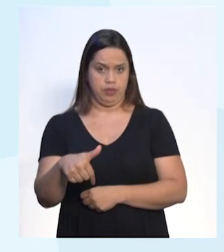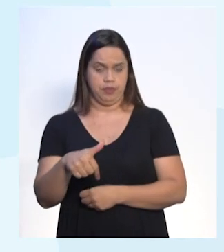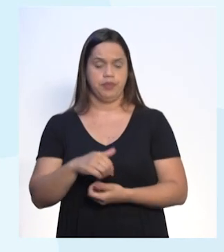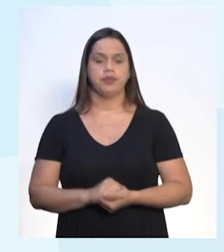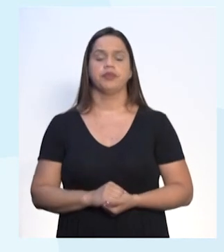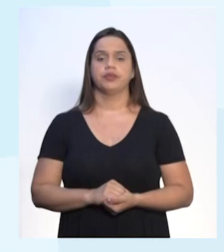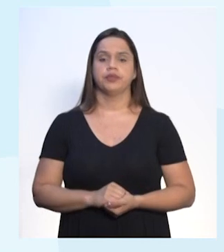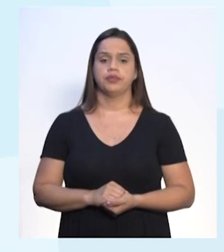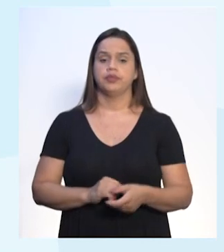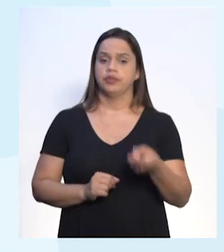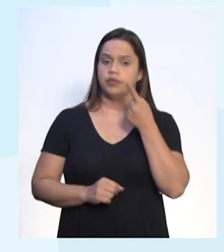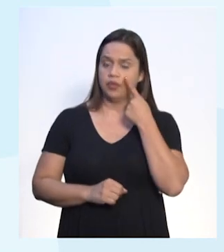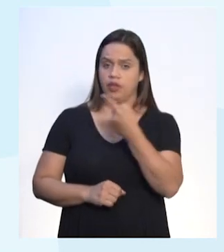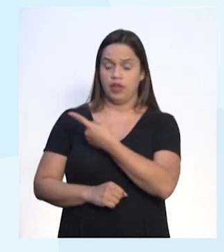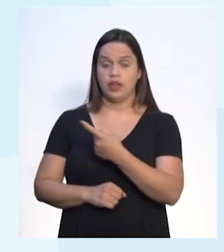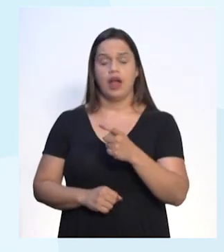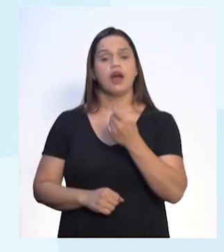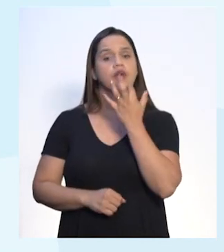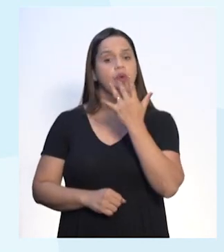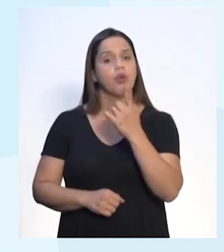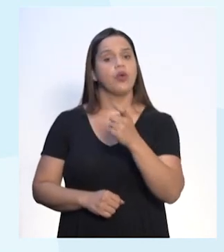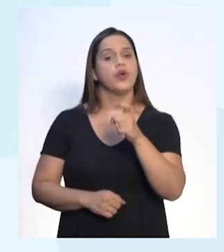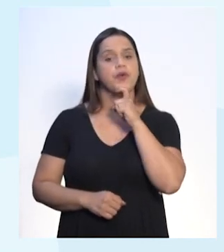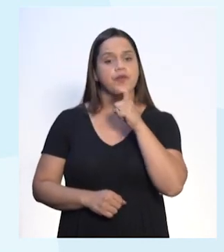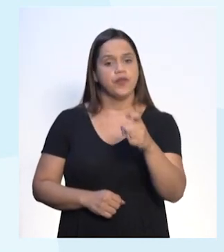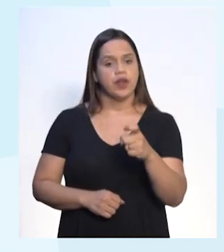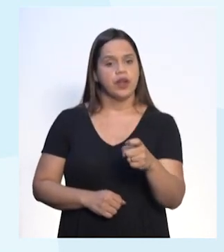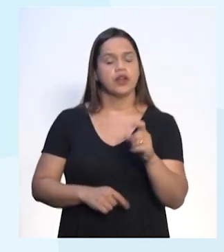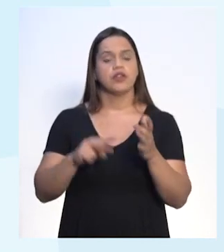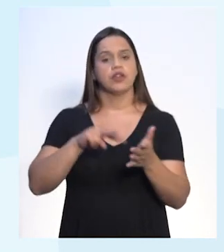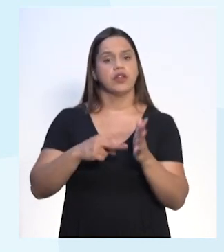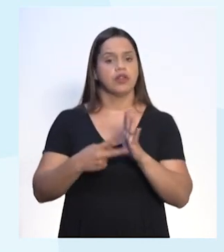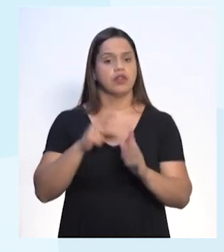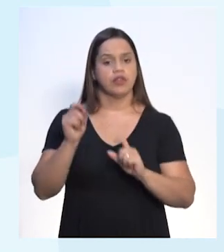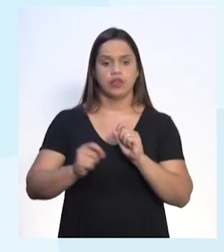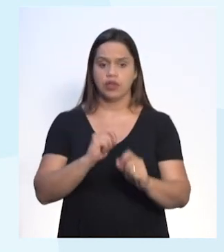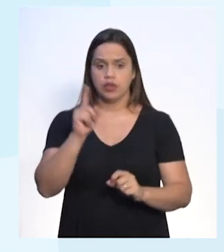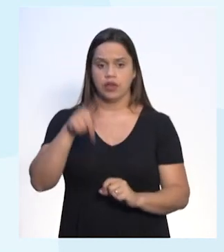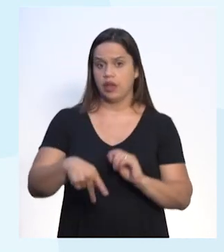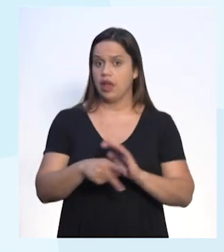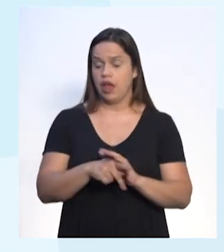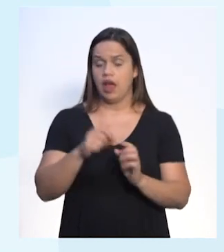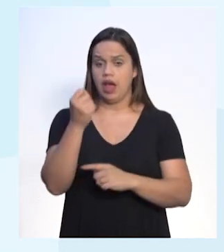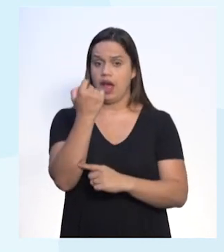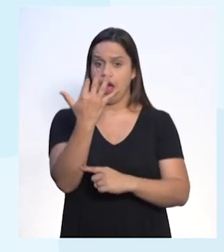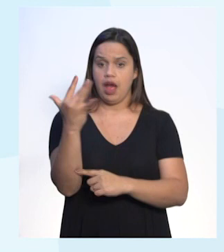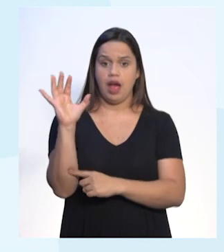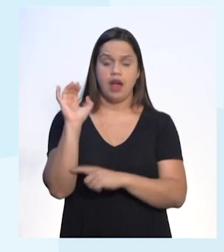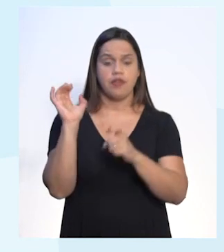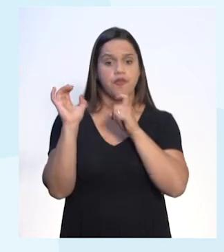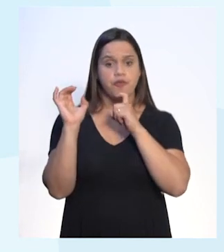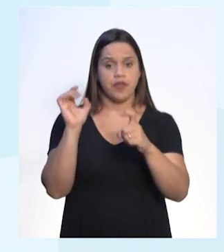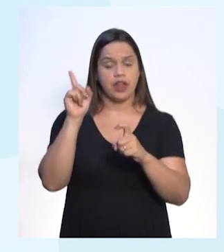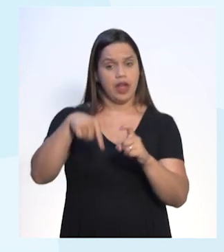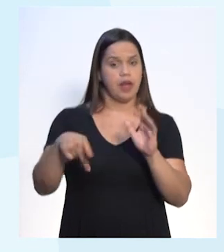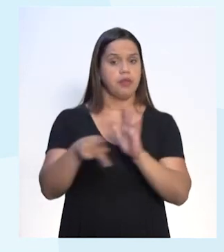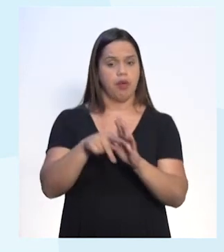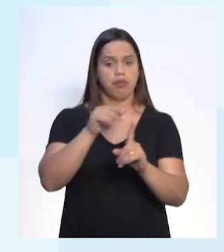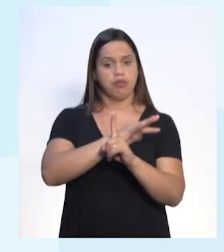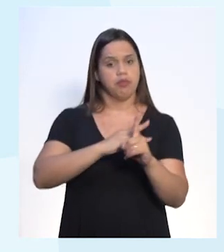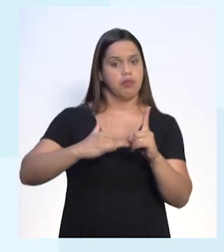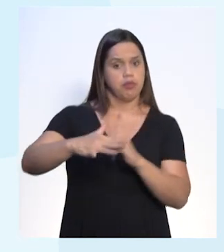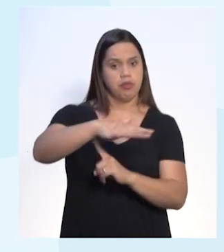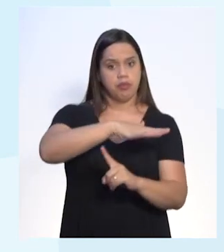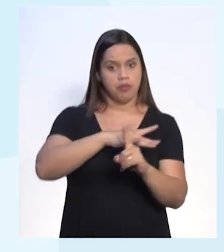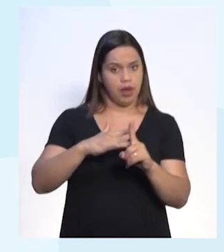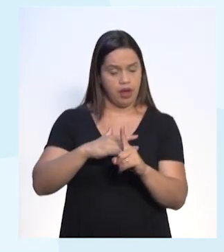Tá? Então o que está em verde, né, lá representando símbolos de árvores verdes, são parques nacionais, que